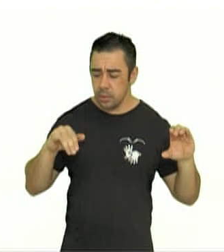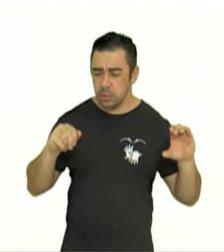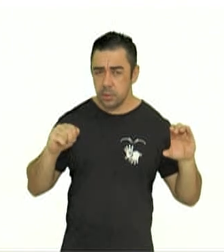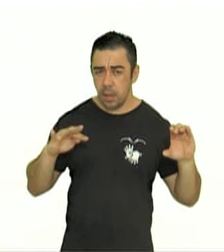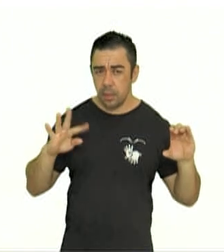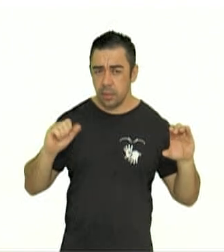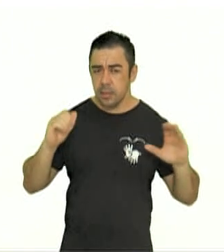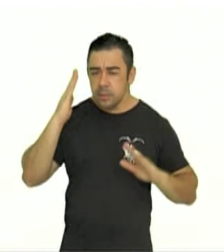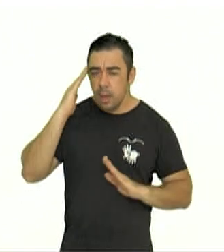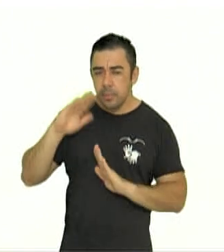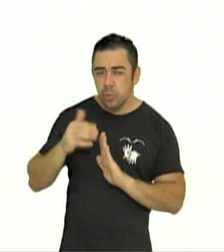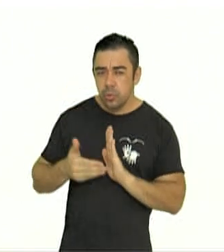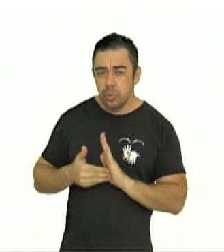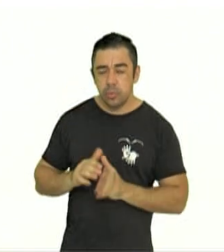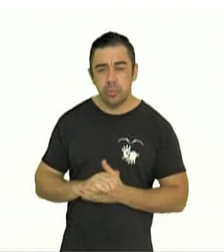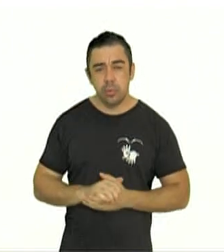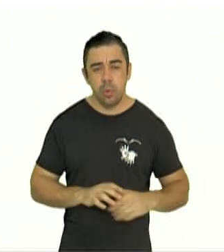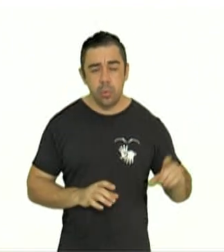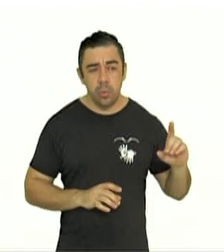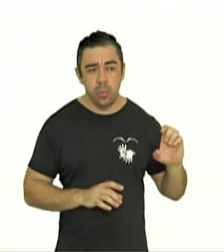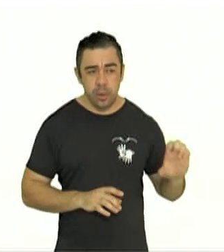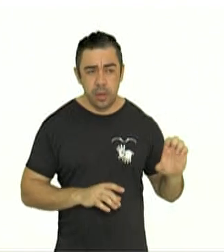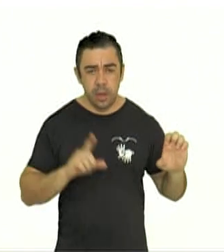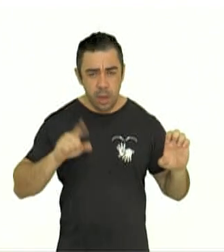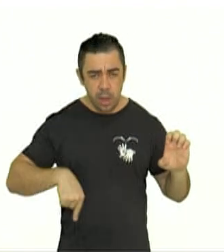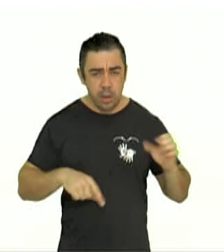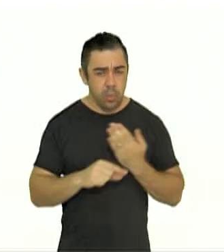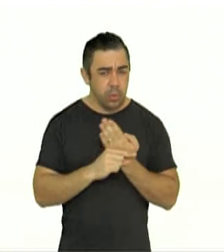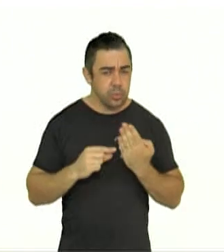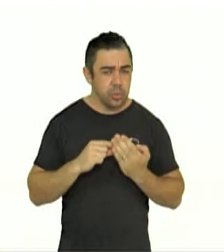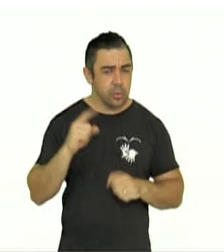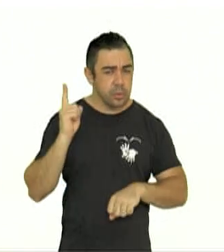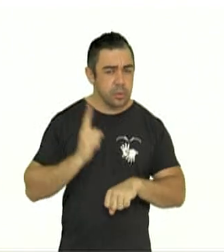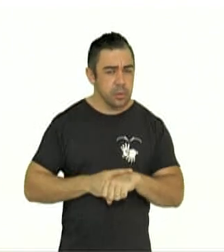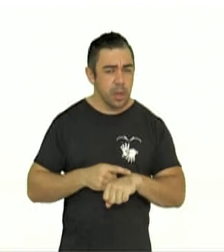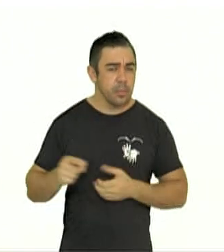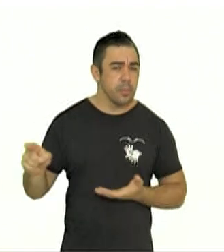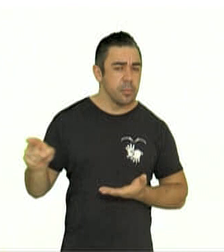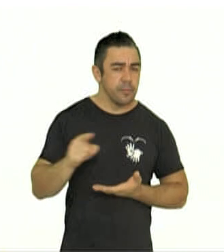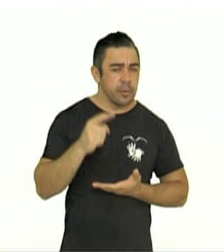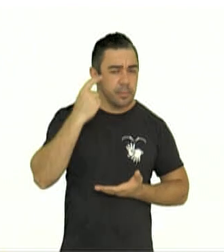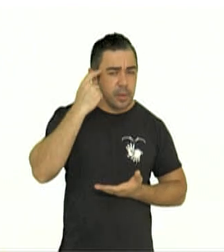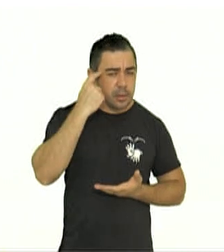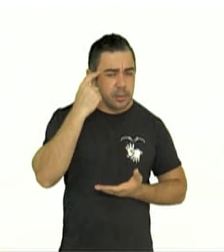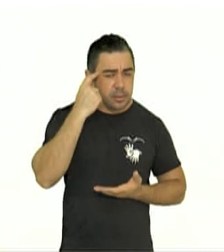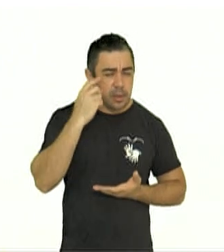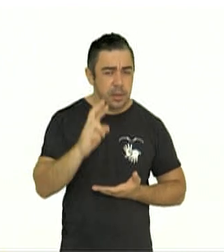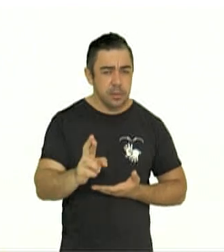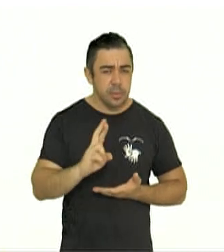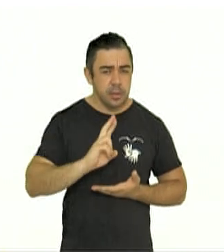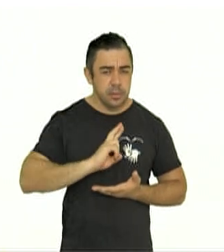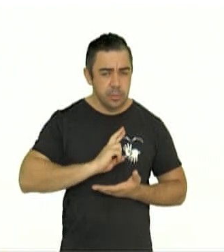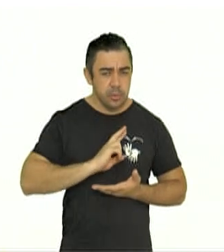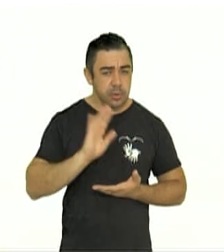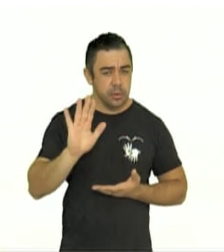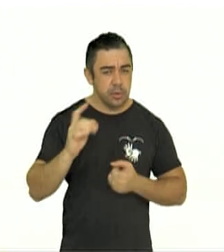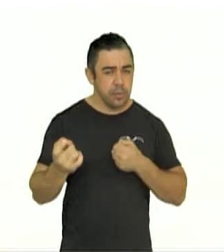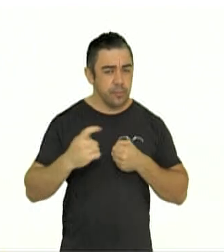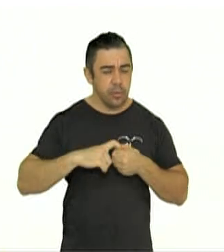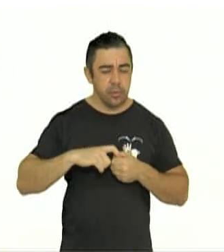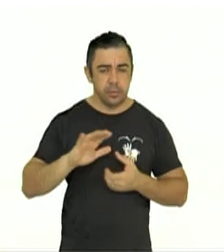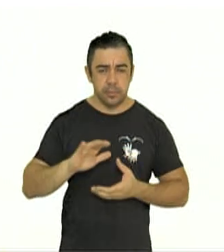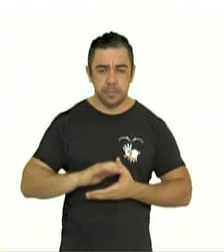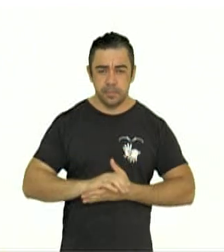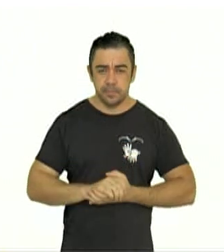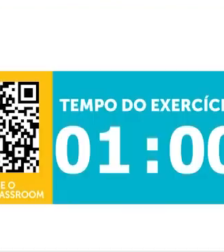Ou um narrador autor? Eu dou um tempinho para você pensar, você pensa, responde essa para mim e a gente já